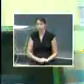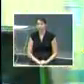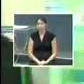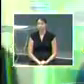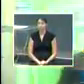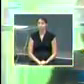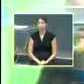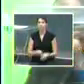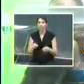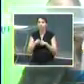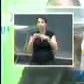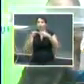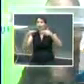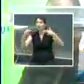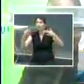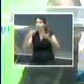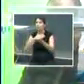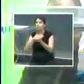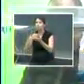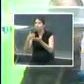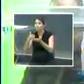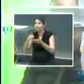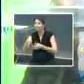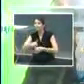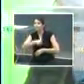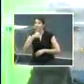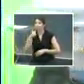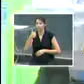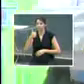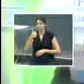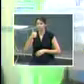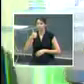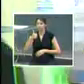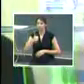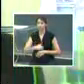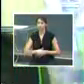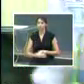E as coisas vão começar a ser melhor.